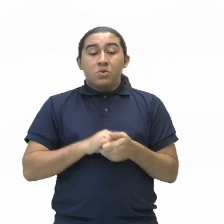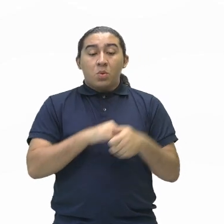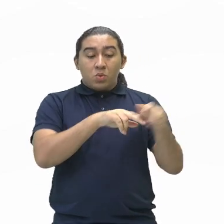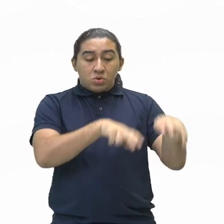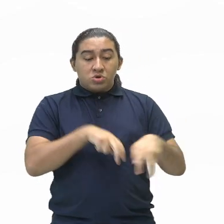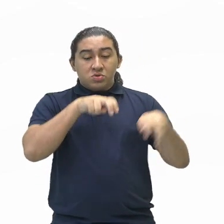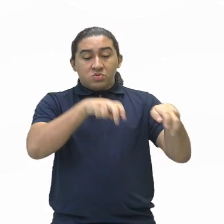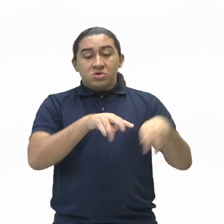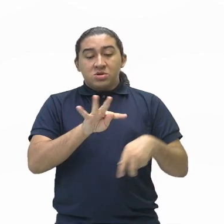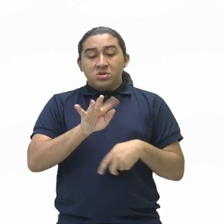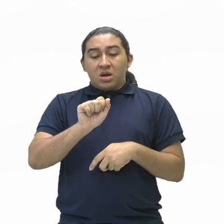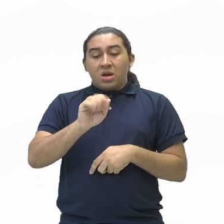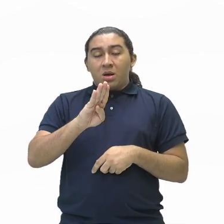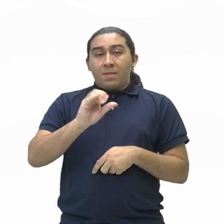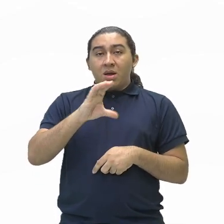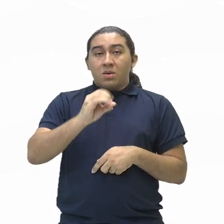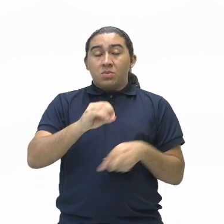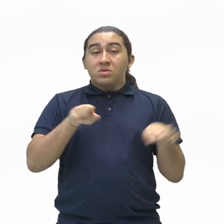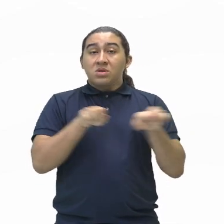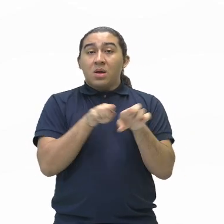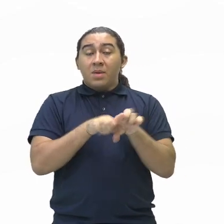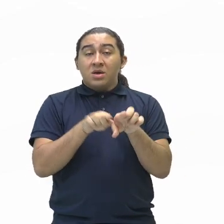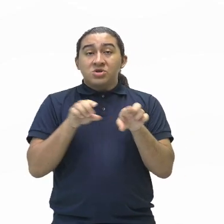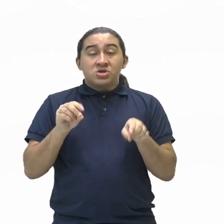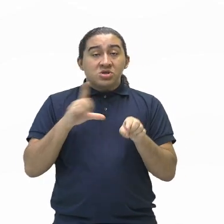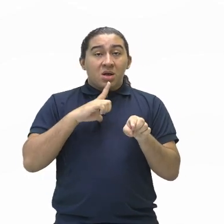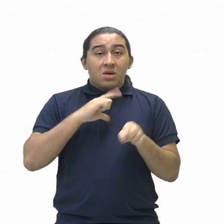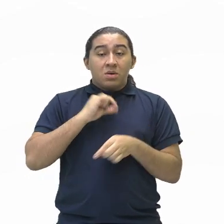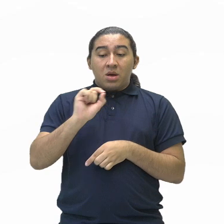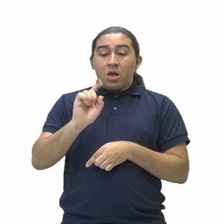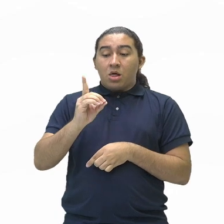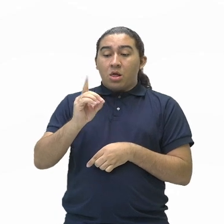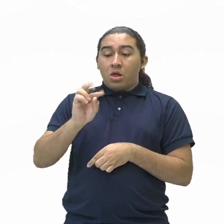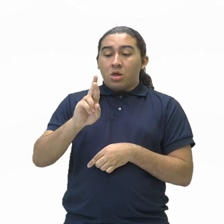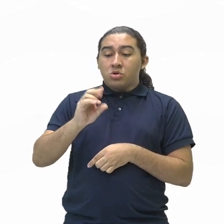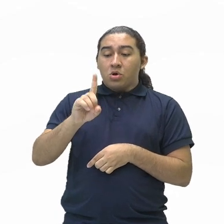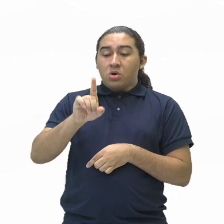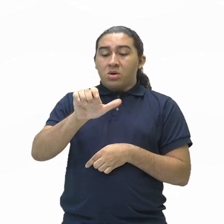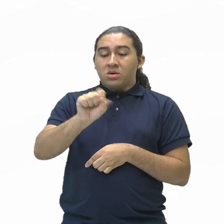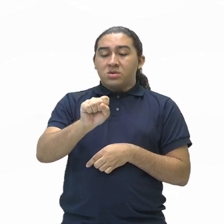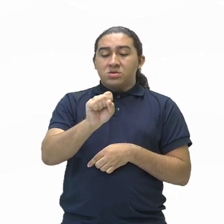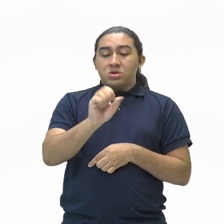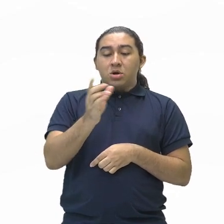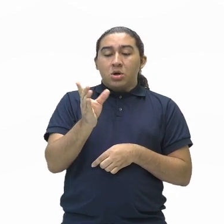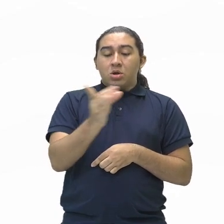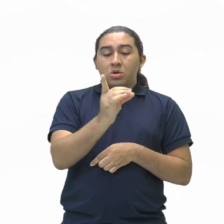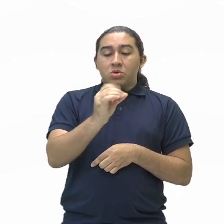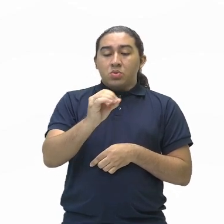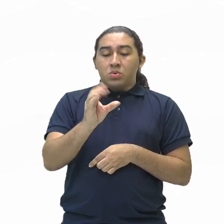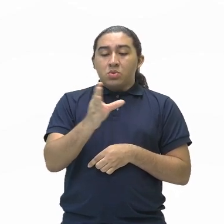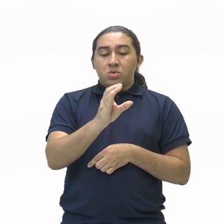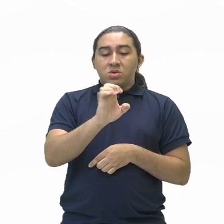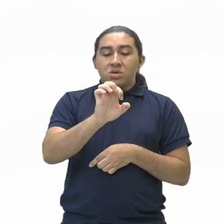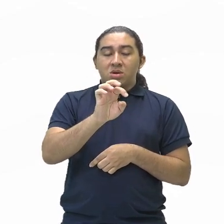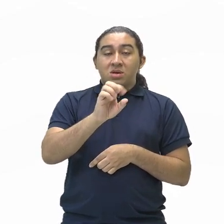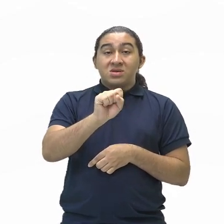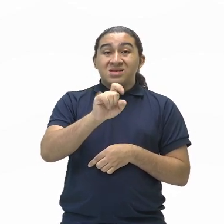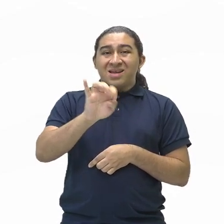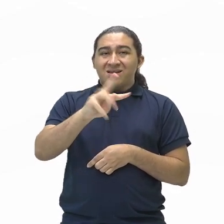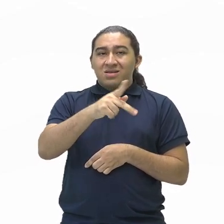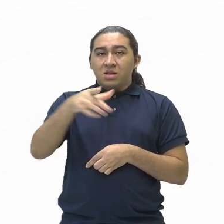a exploração das drogas do sertão, que eram os produtos da floresta, como ervas e